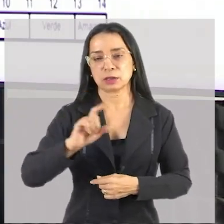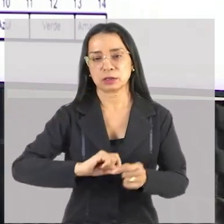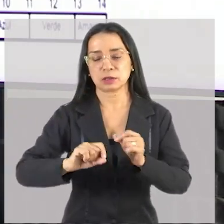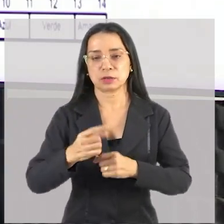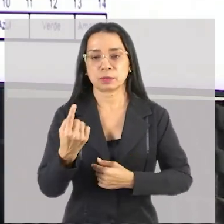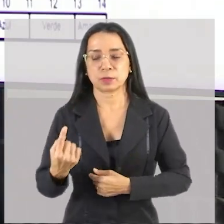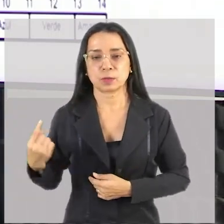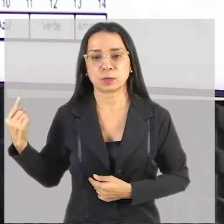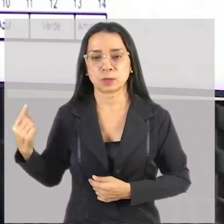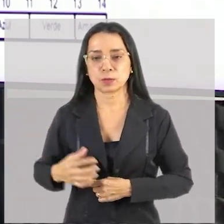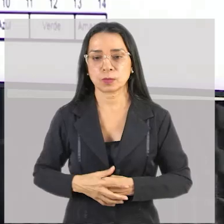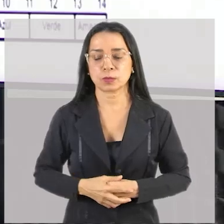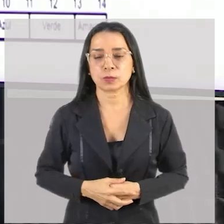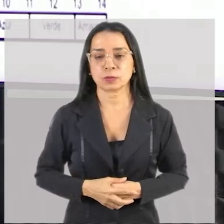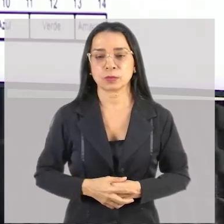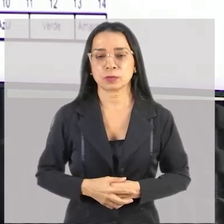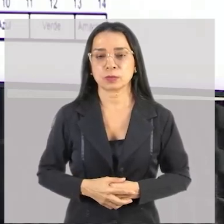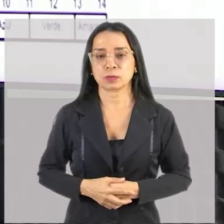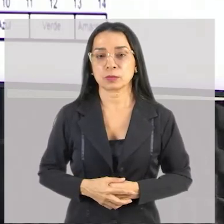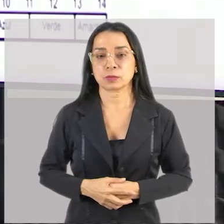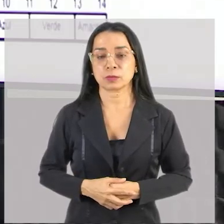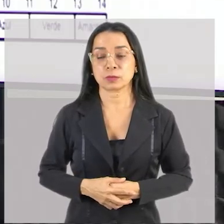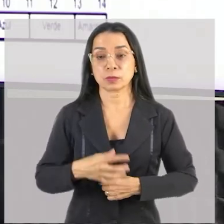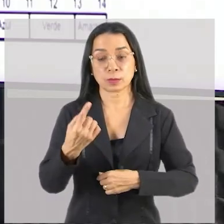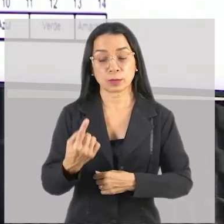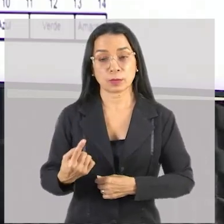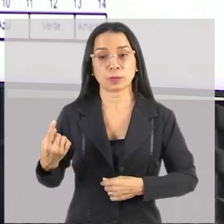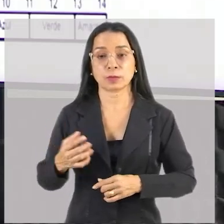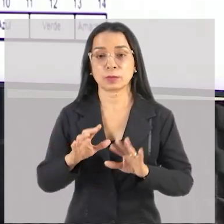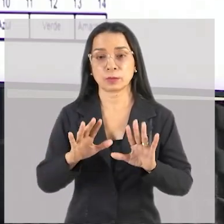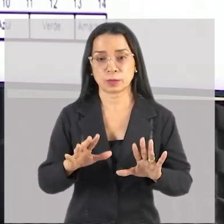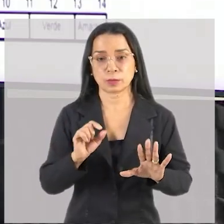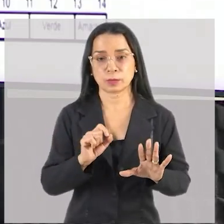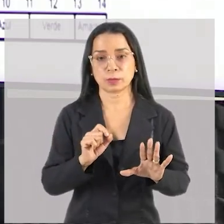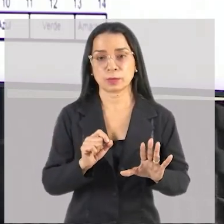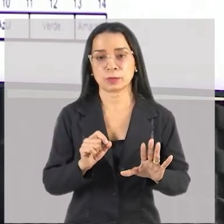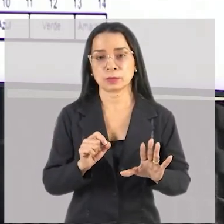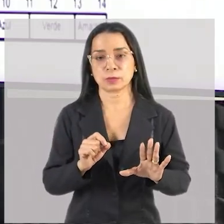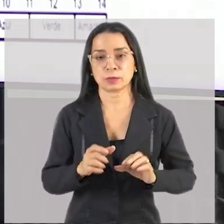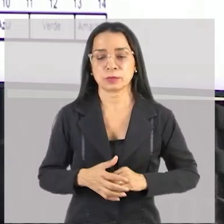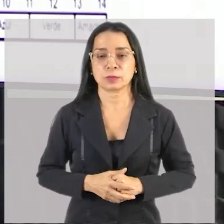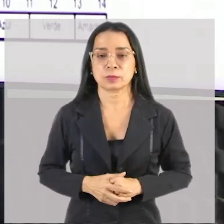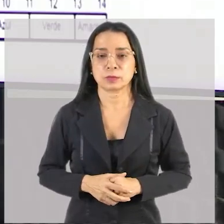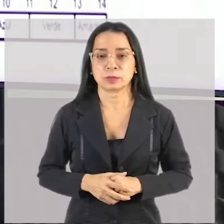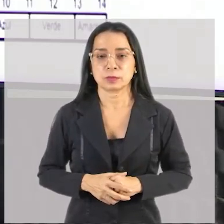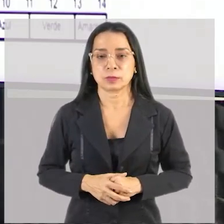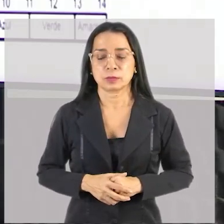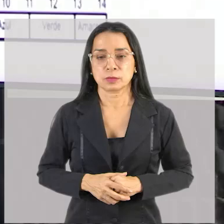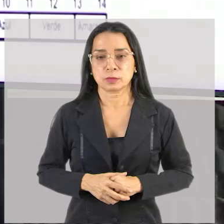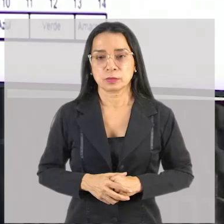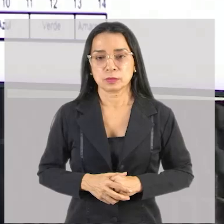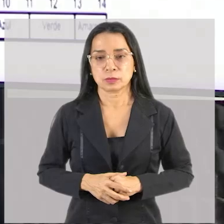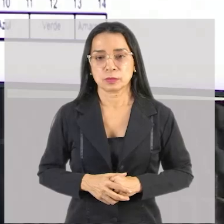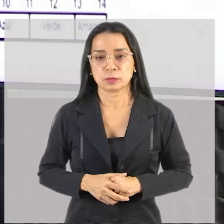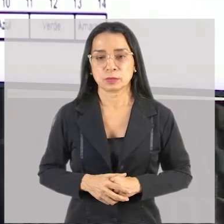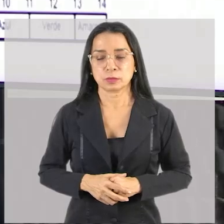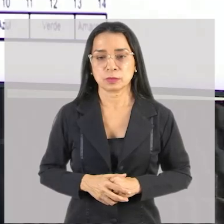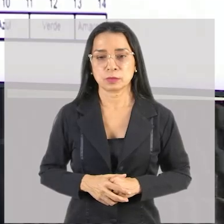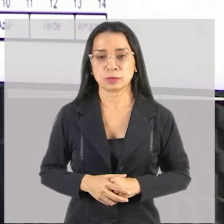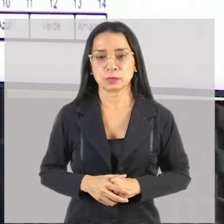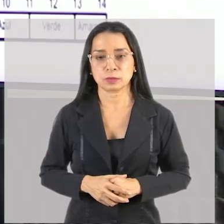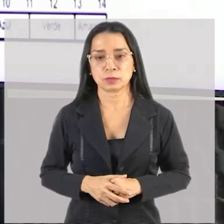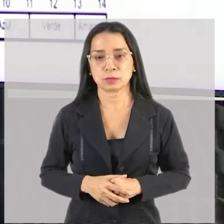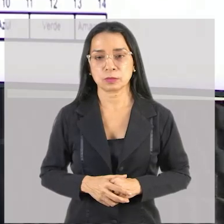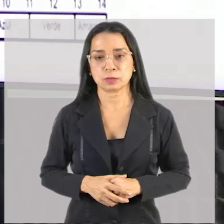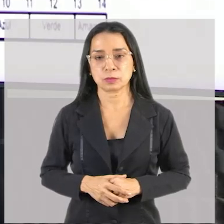Tudo bem? Só que 365 gramas de ácido clorídrico, a massa molar dele é